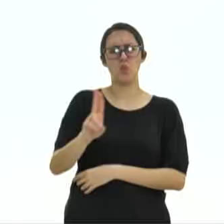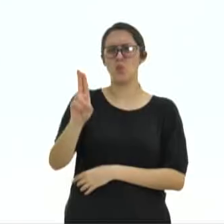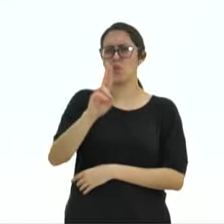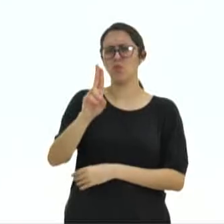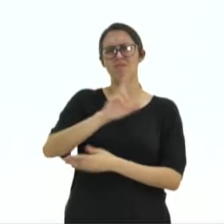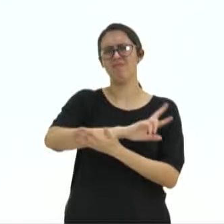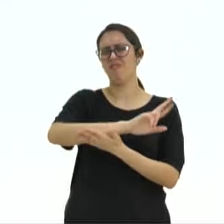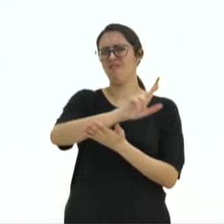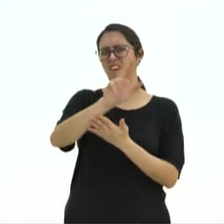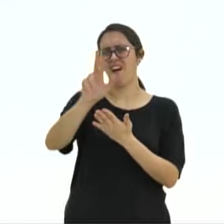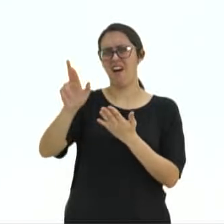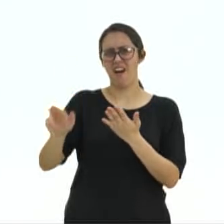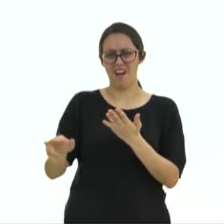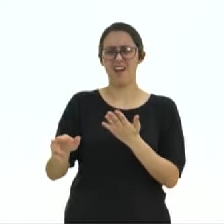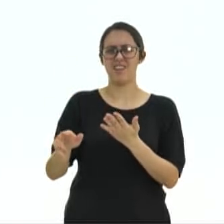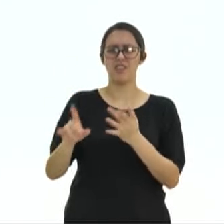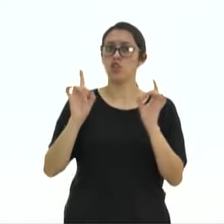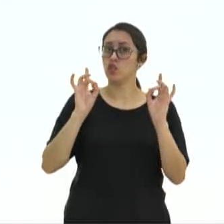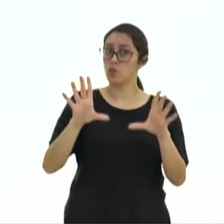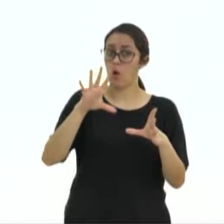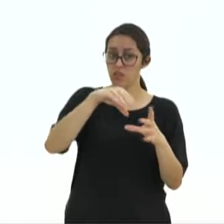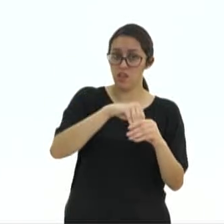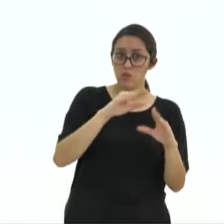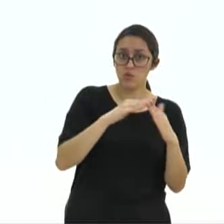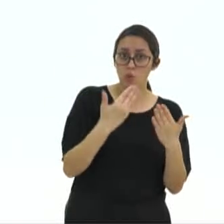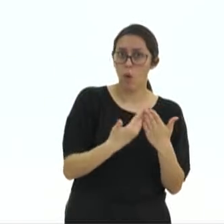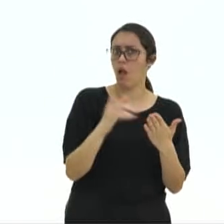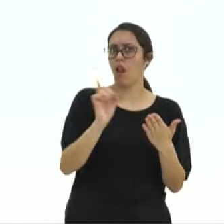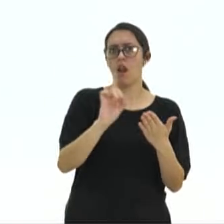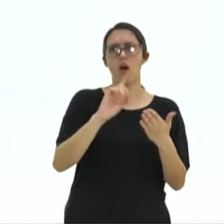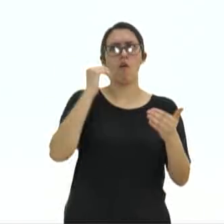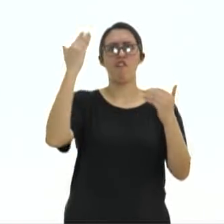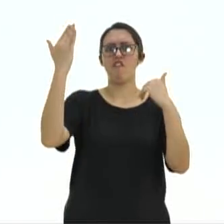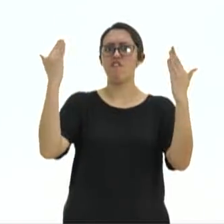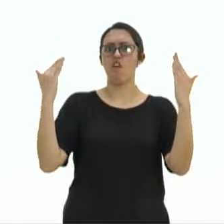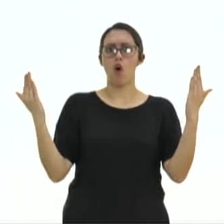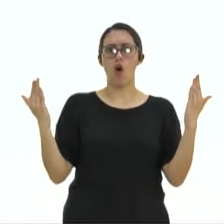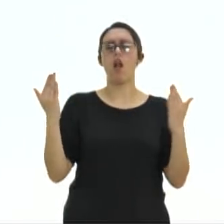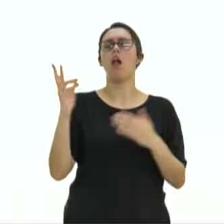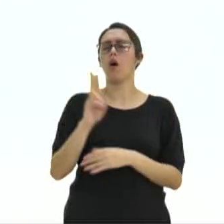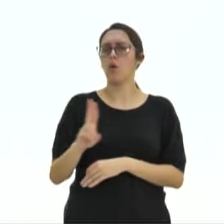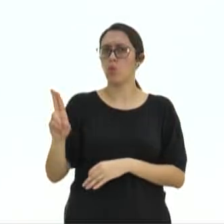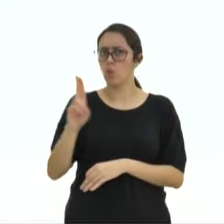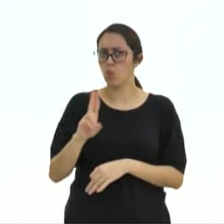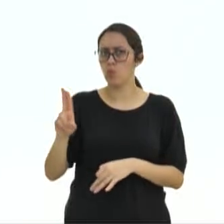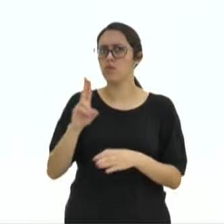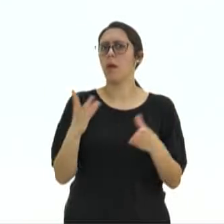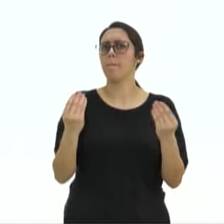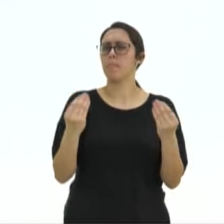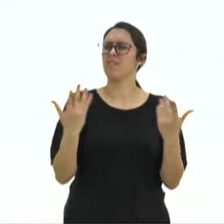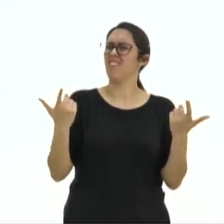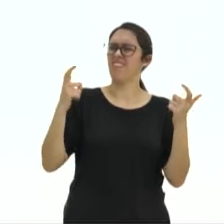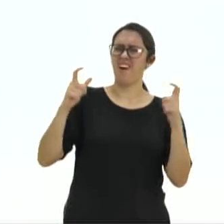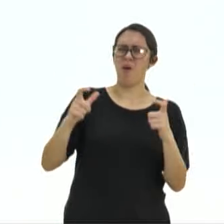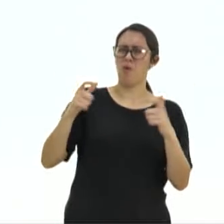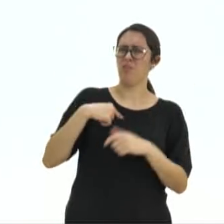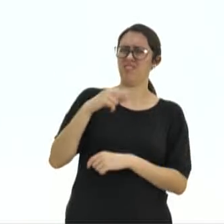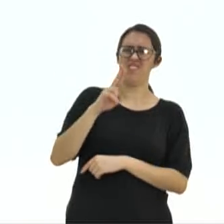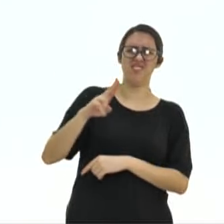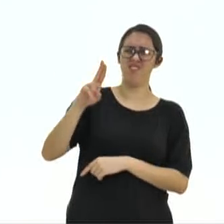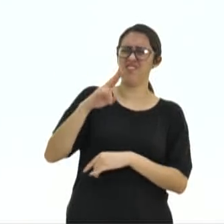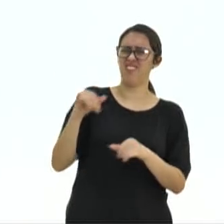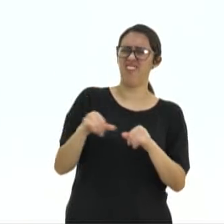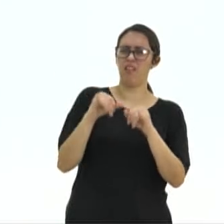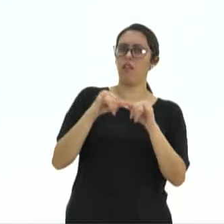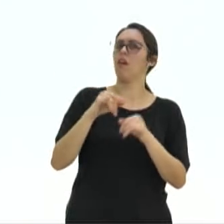várias situações. Não só na sala de aula, como fora da sala de aula, tá? Vocês às vezes ficam perguntando, aonde eu vou usar isso? Vai usar